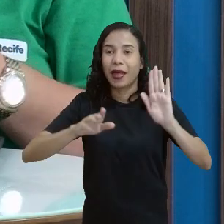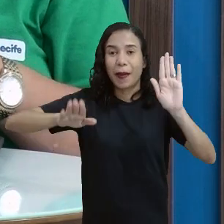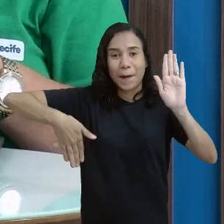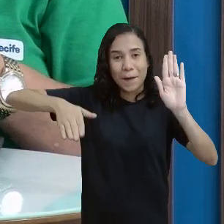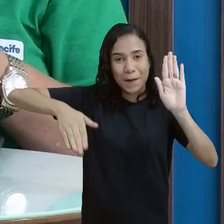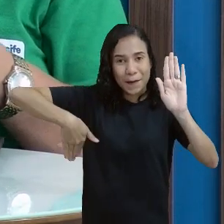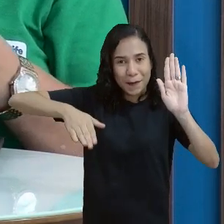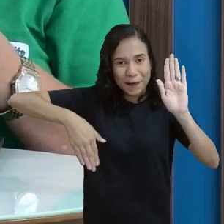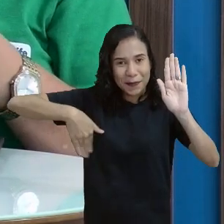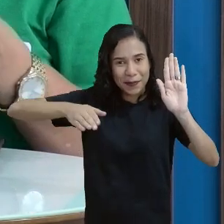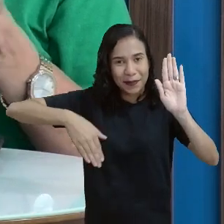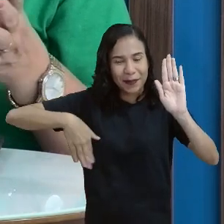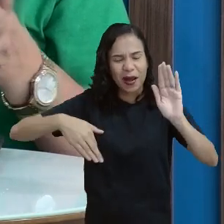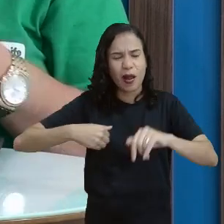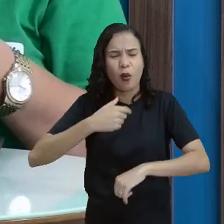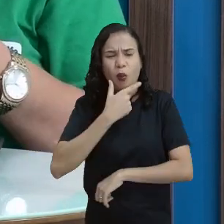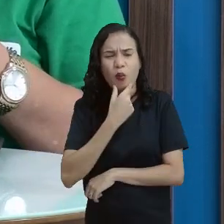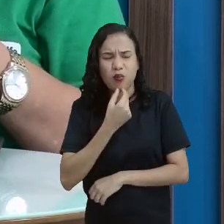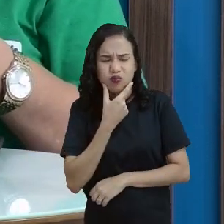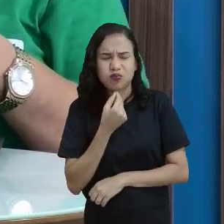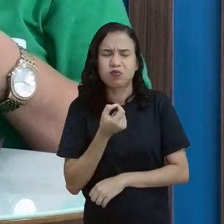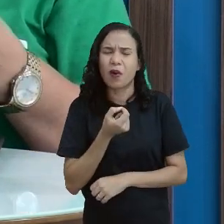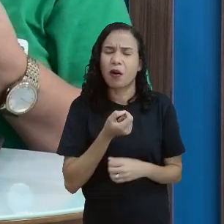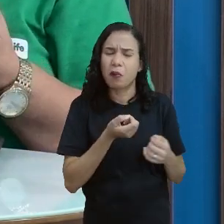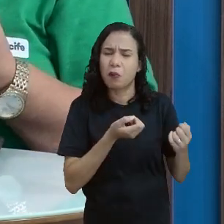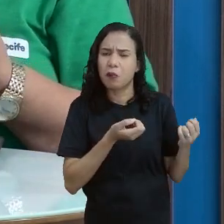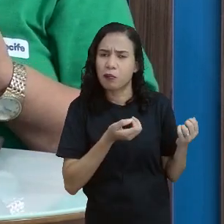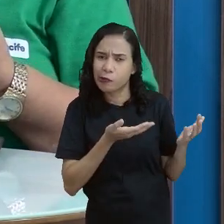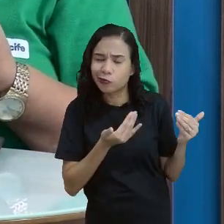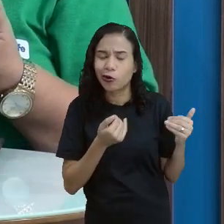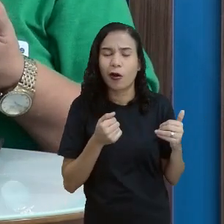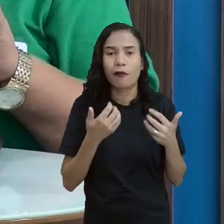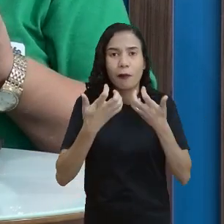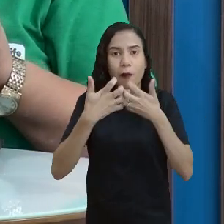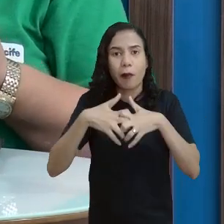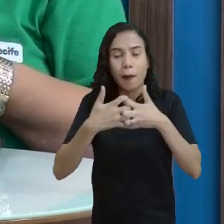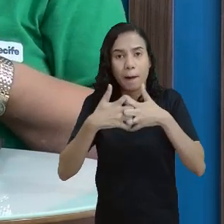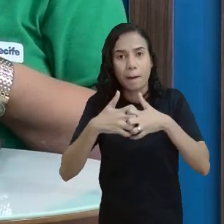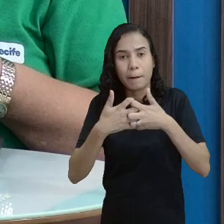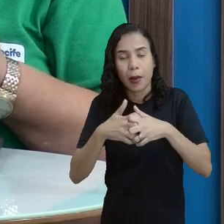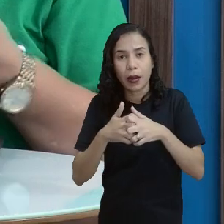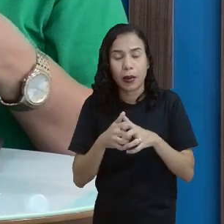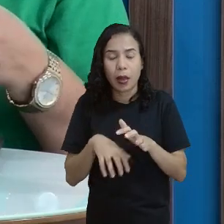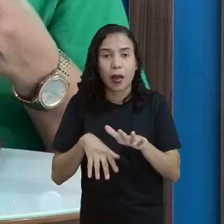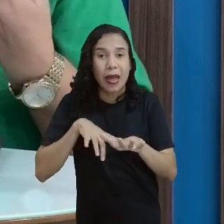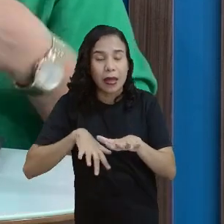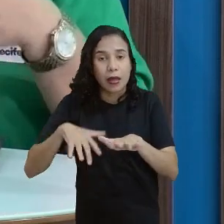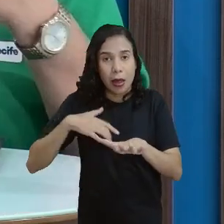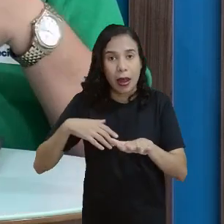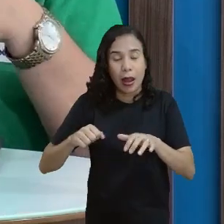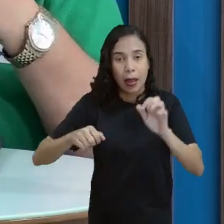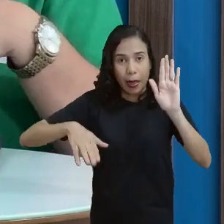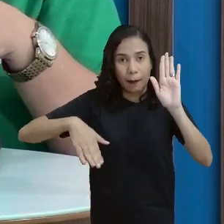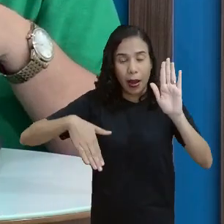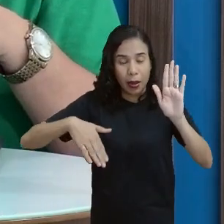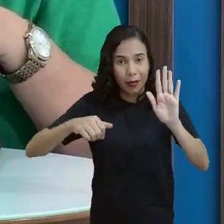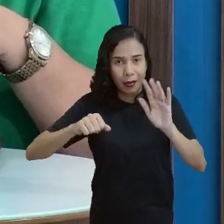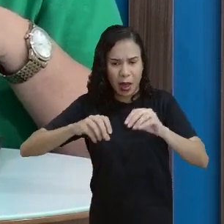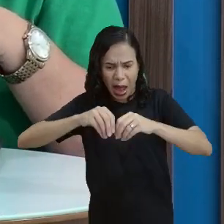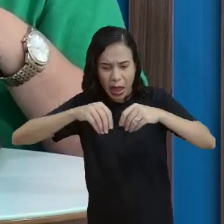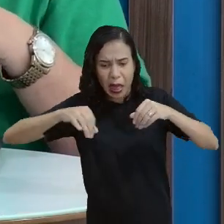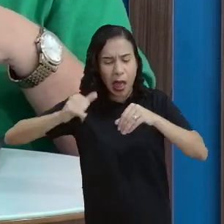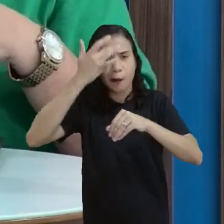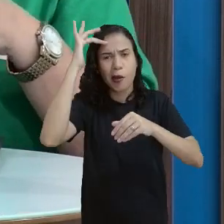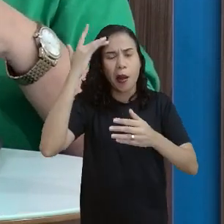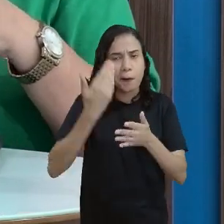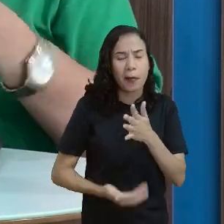que era um senhor, um jovem senhor, com um equipamento, ele estava colhendo metais que as pessoas perdem,